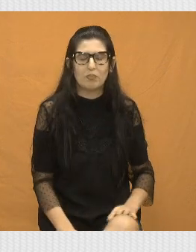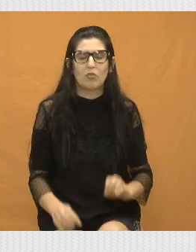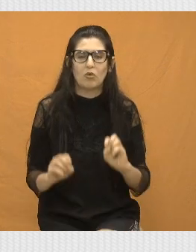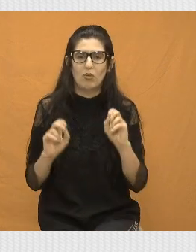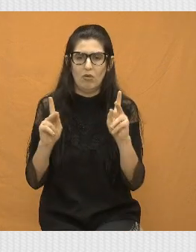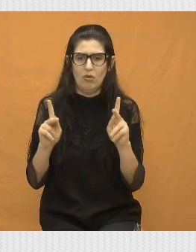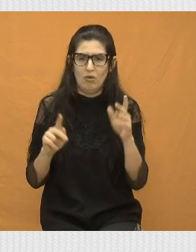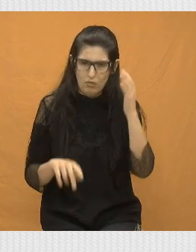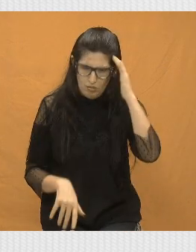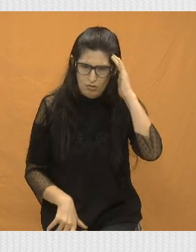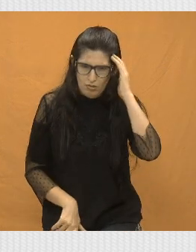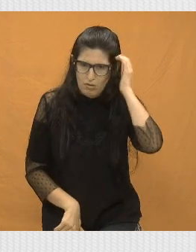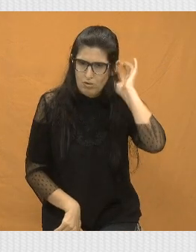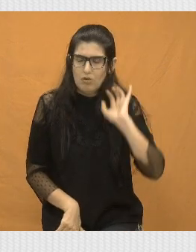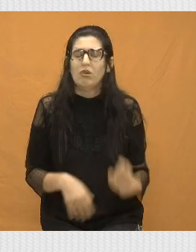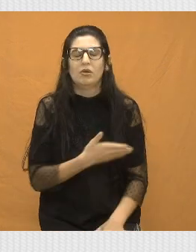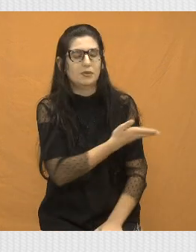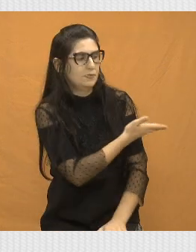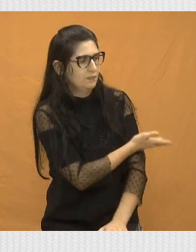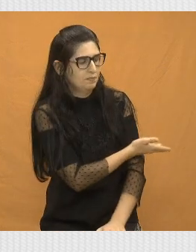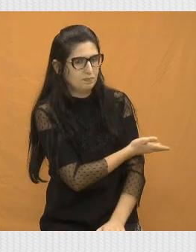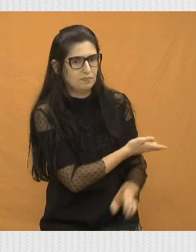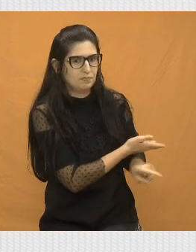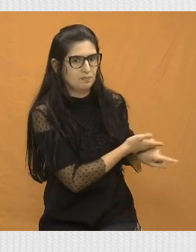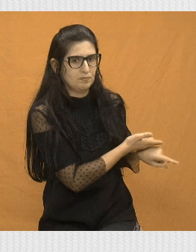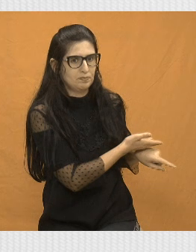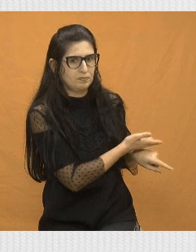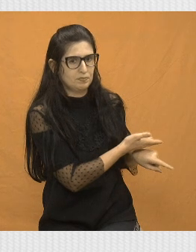Ok? Localizou, Lucimar? Não?